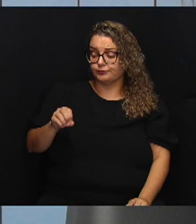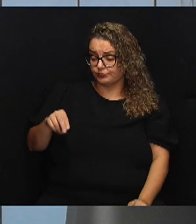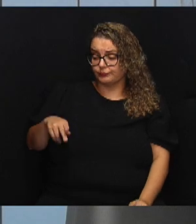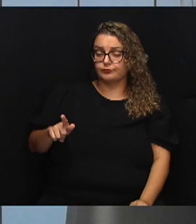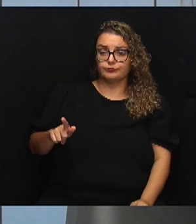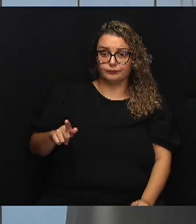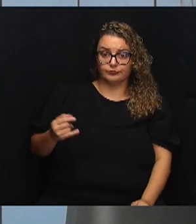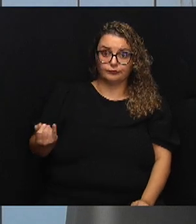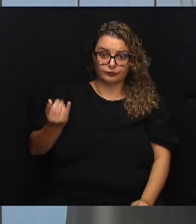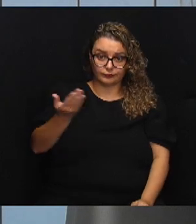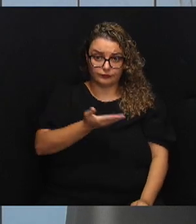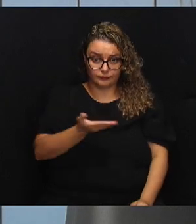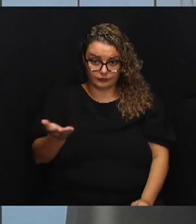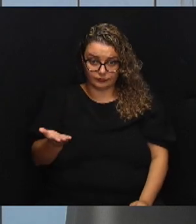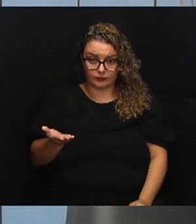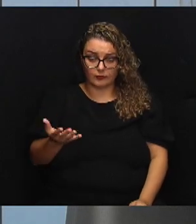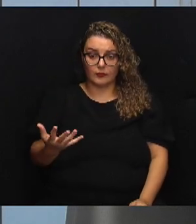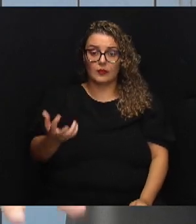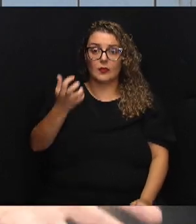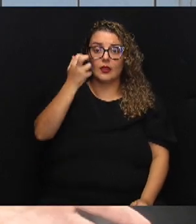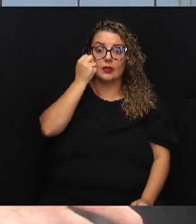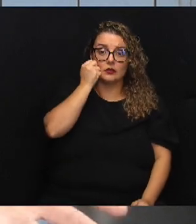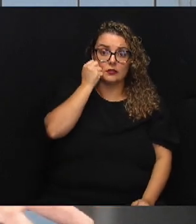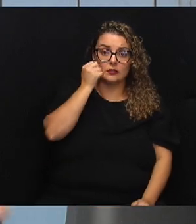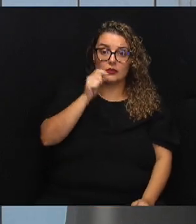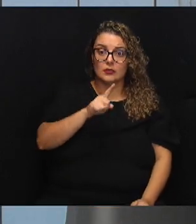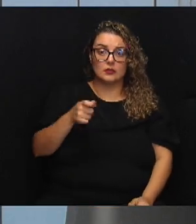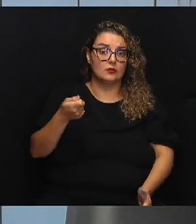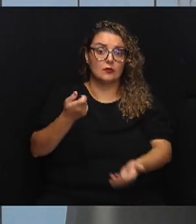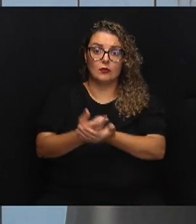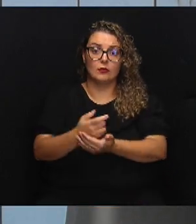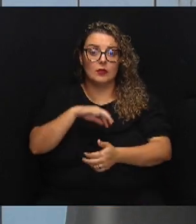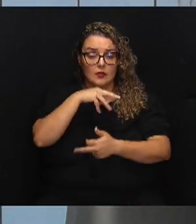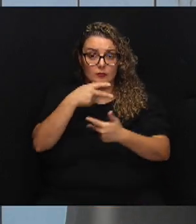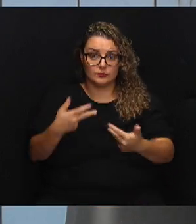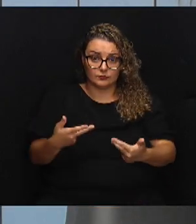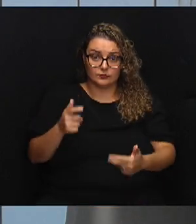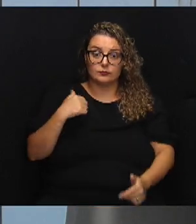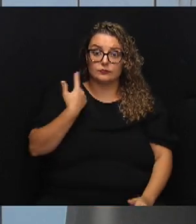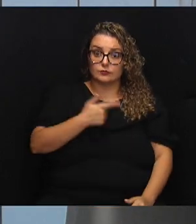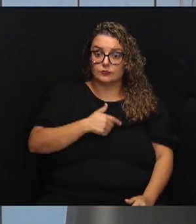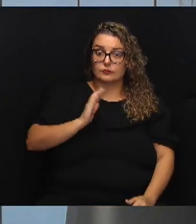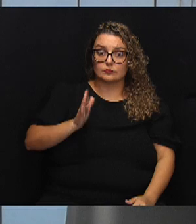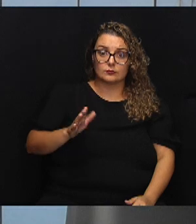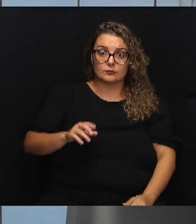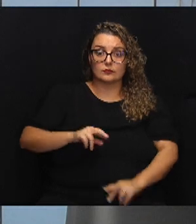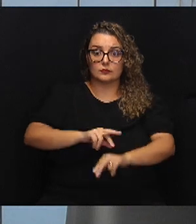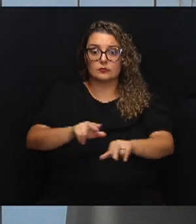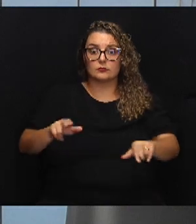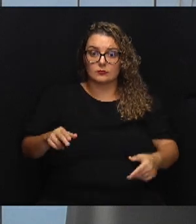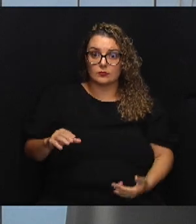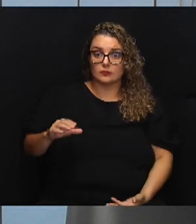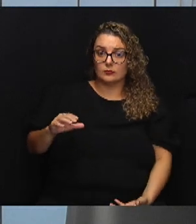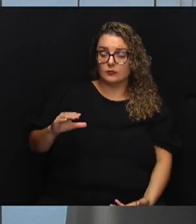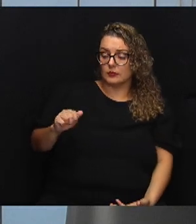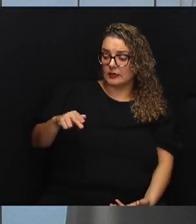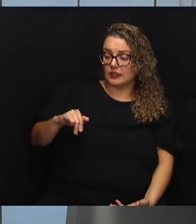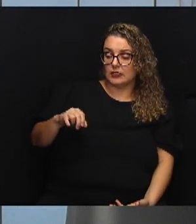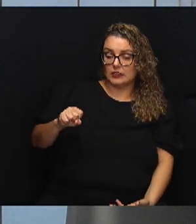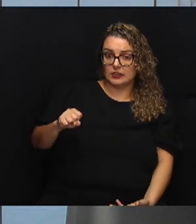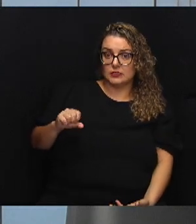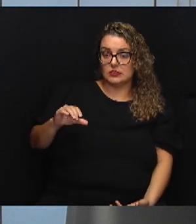de vocês adotarem e não comprar esses animais. A gente já foi em vários canis clandestinos, né,